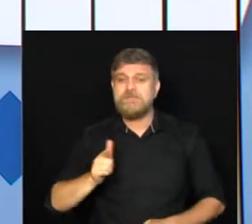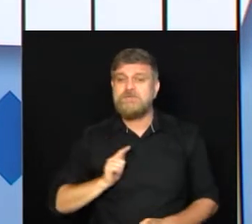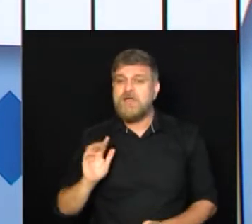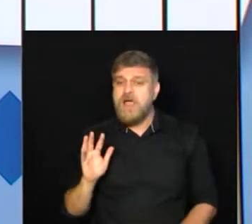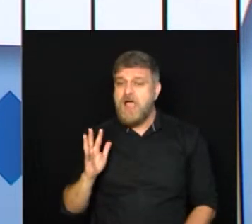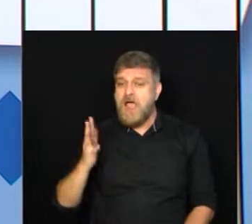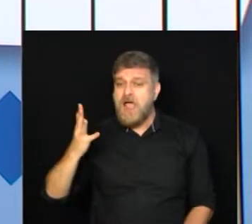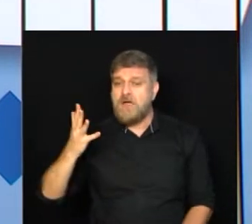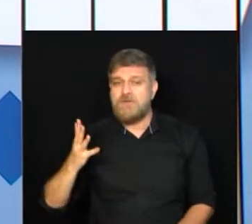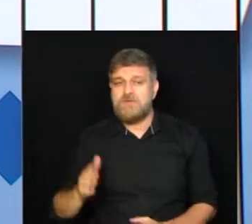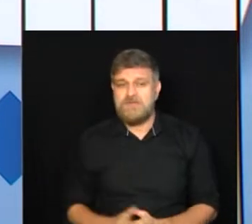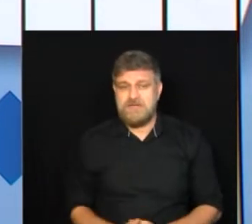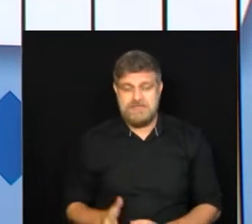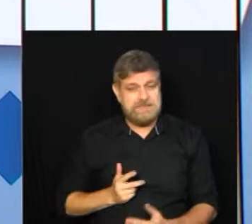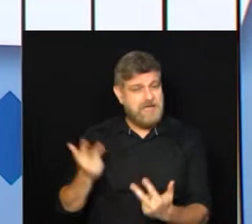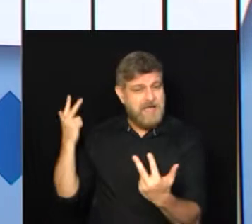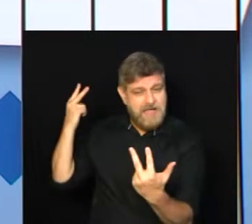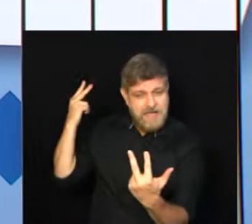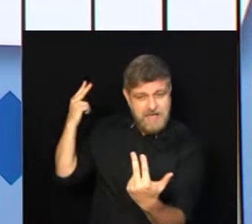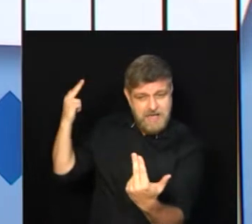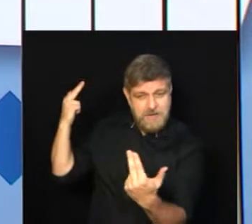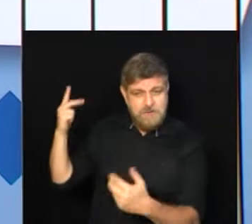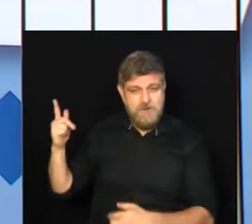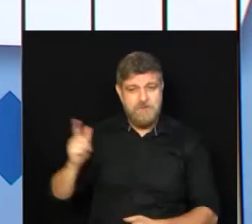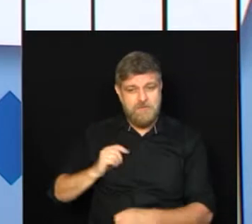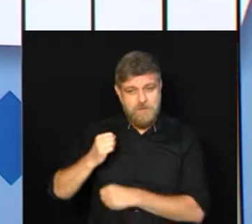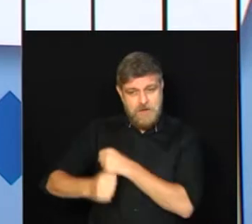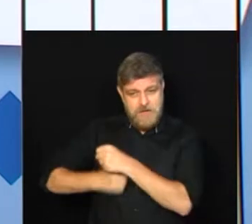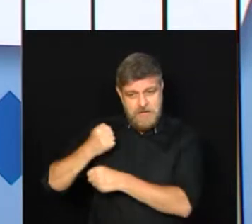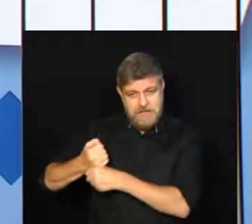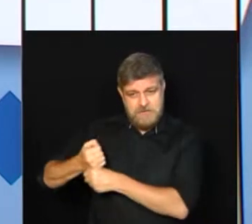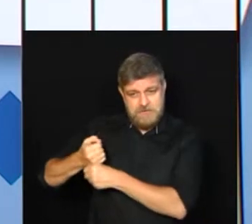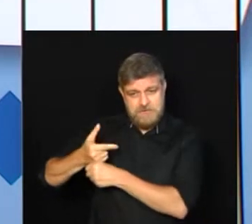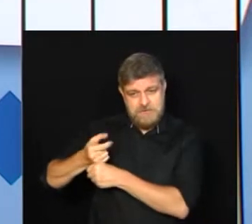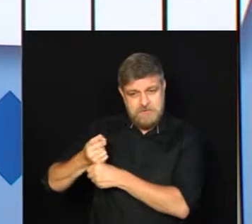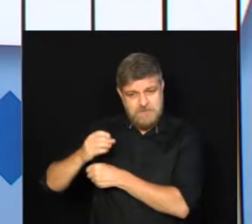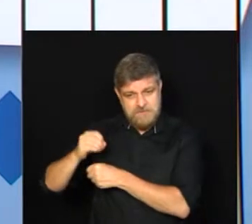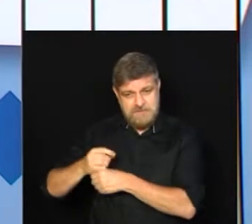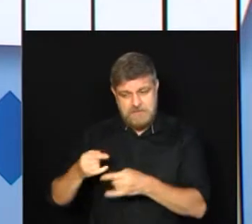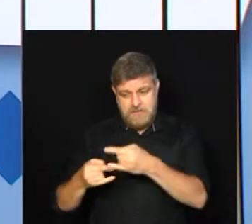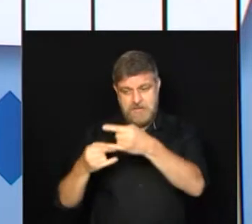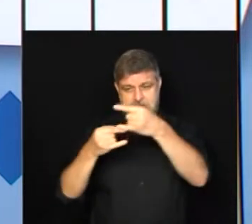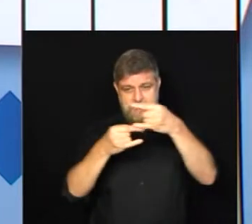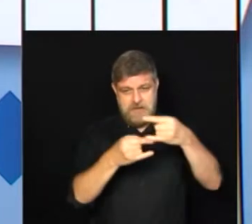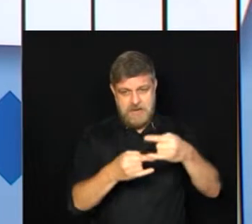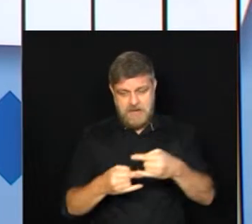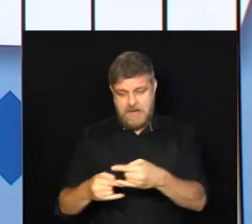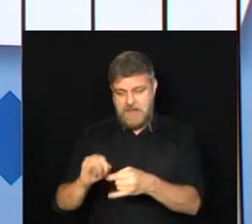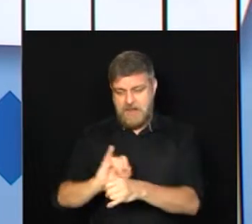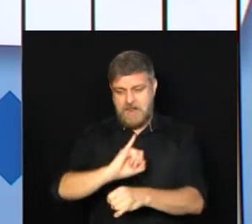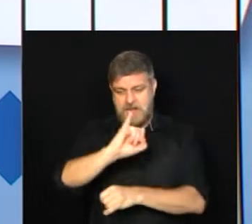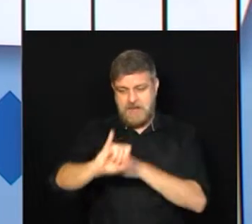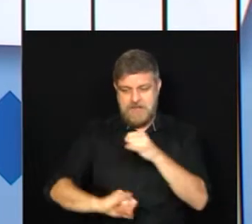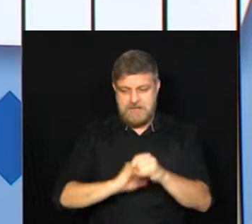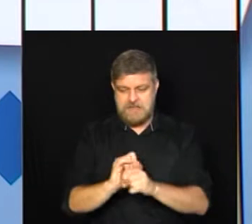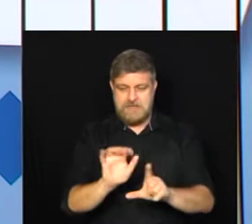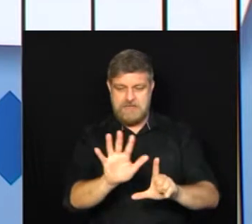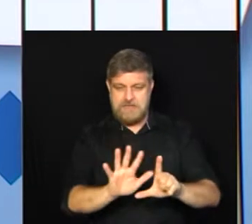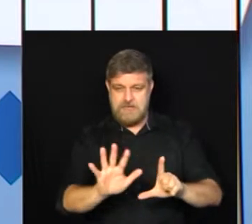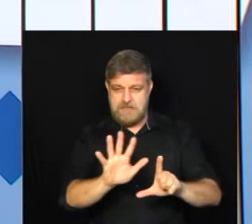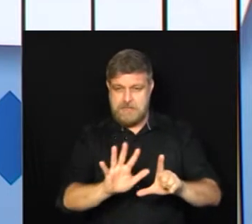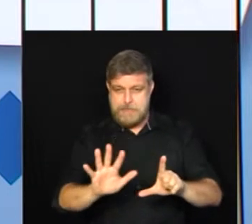acontecer assim como aconteceu em 2020, pelo sistema de deliberação remota, com a